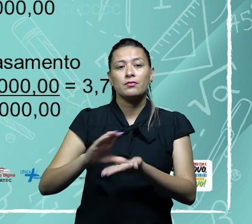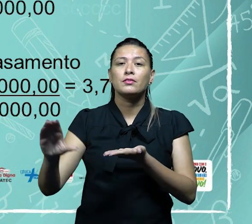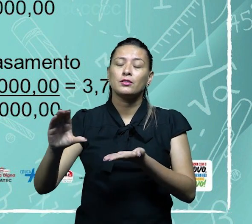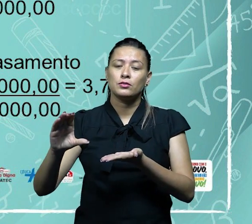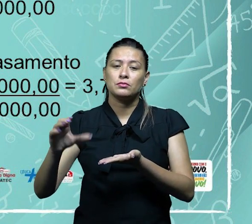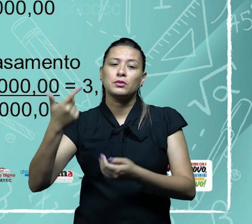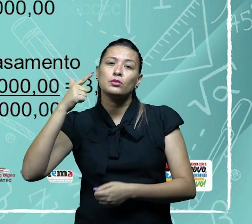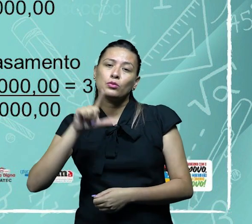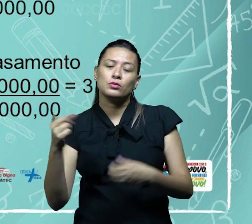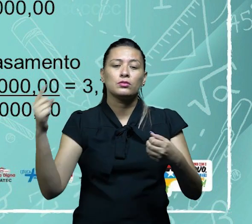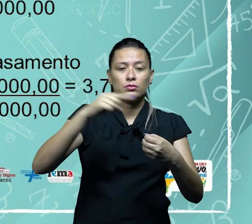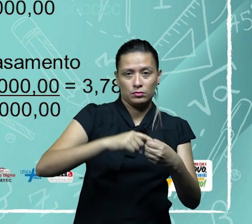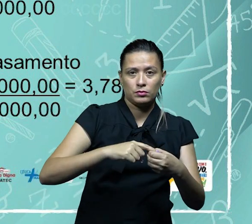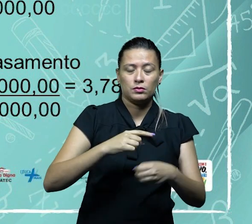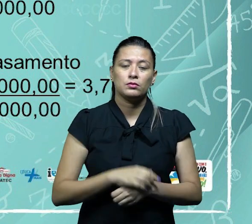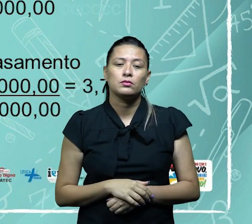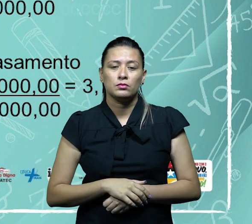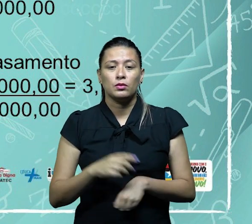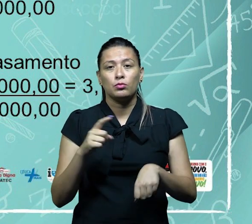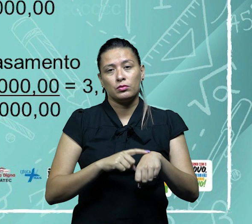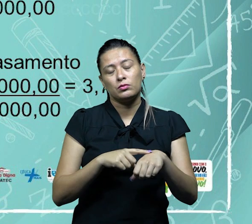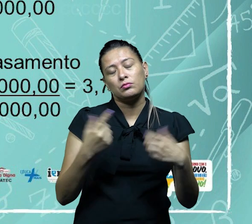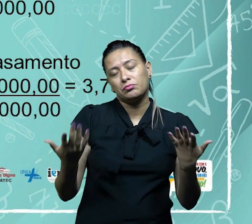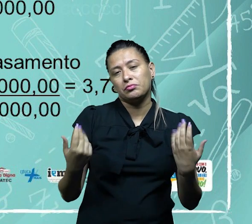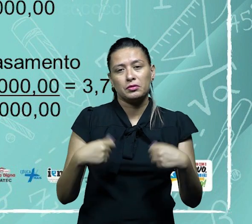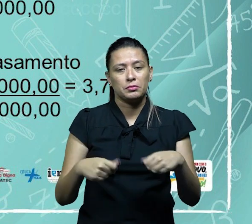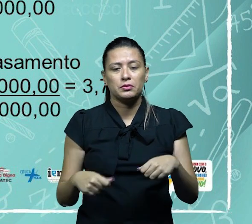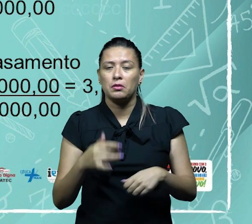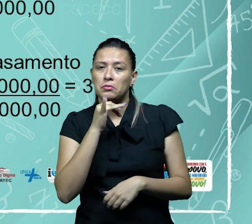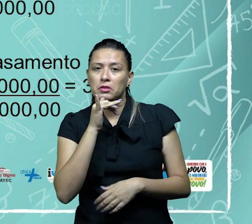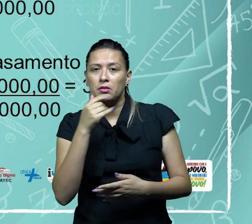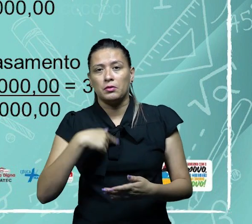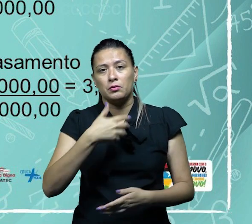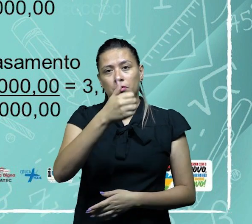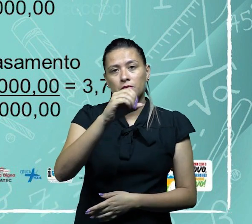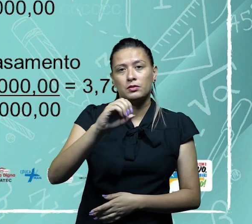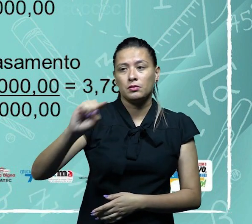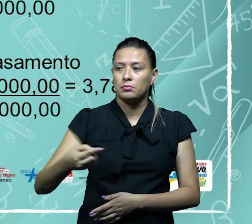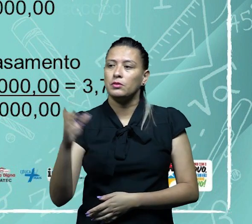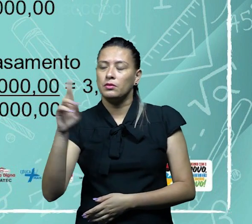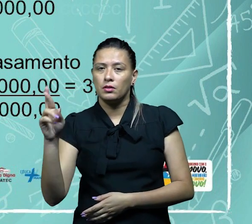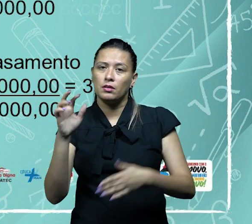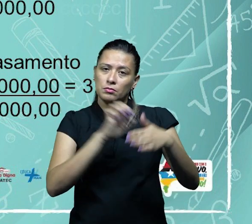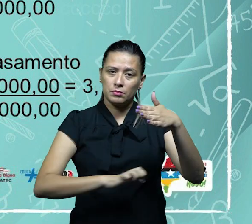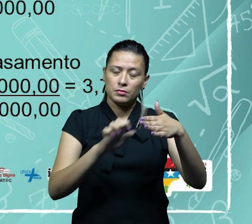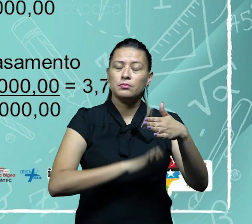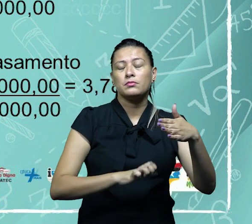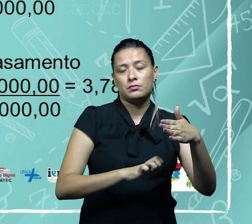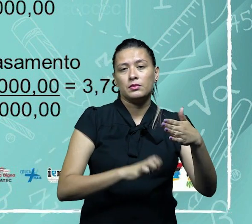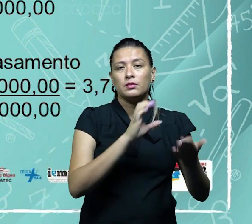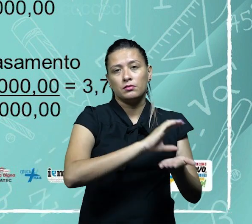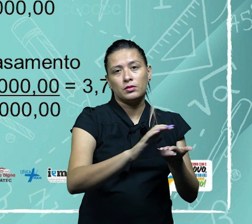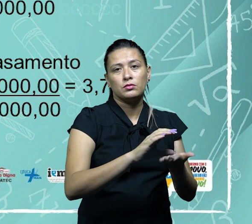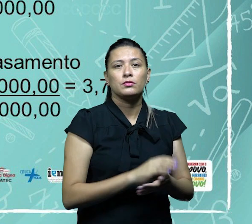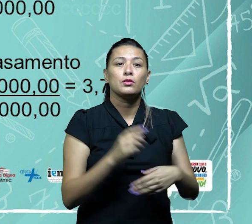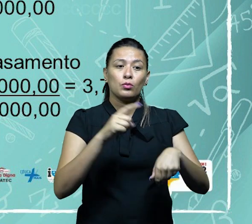ele é o investimento inicial, que no caso da bicicleta foi de 3 mil e do casamento 68 mil, dividido pelos valores do fluxo de caixa que nós colocamos